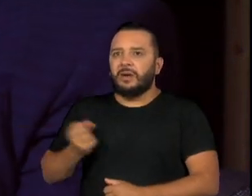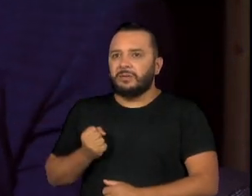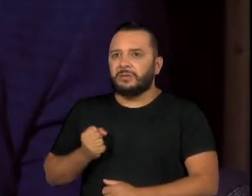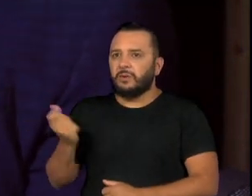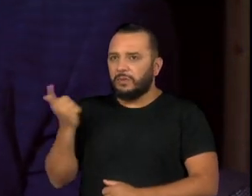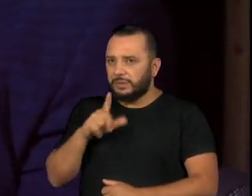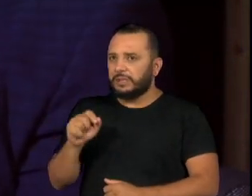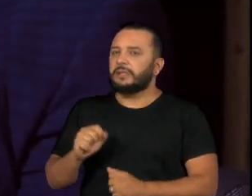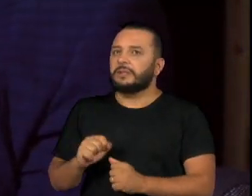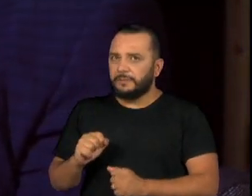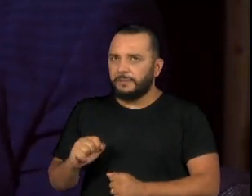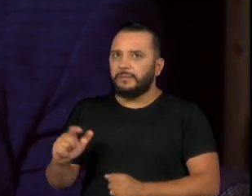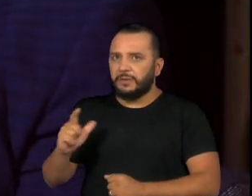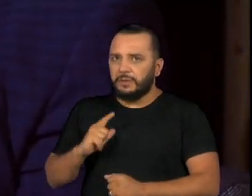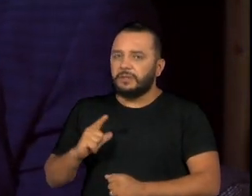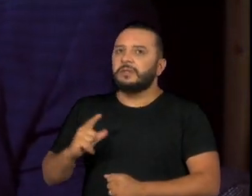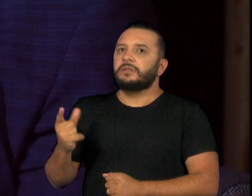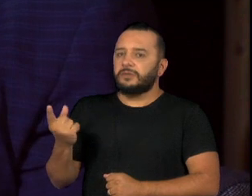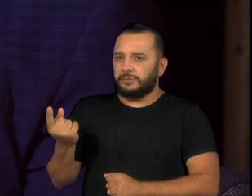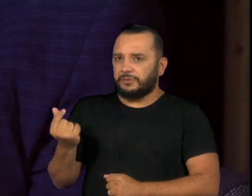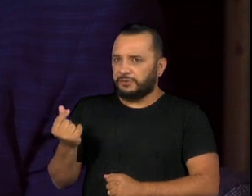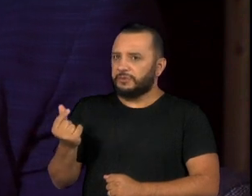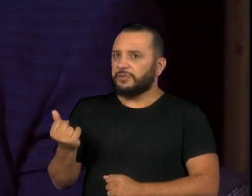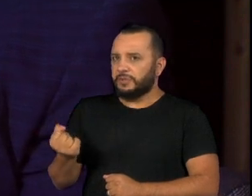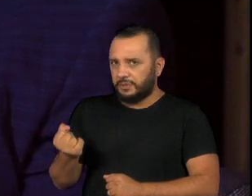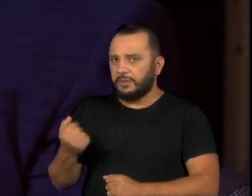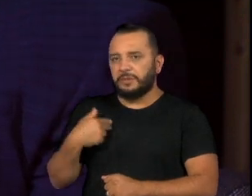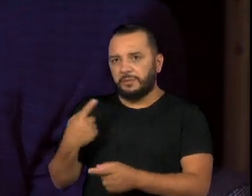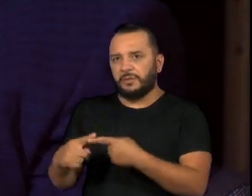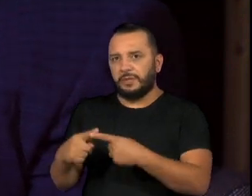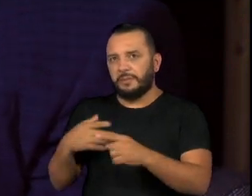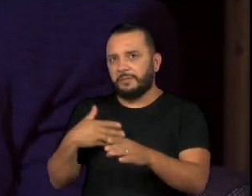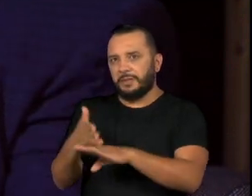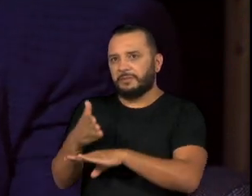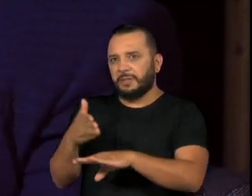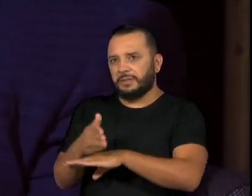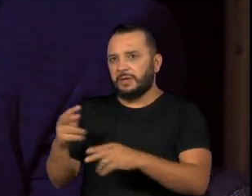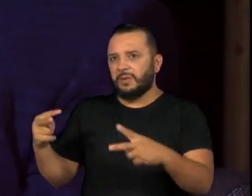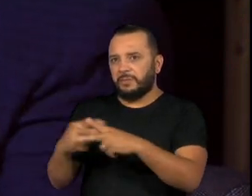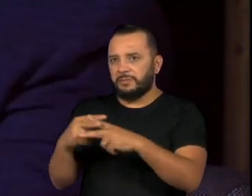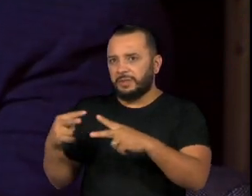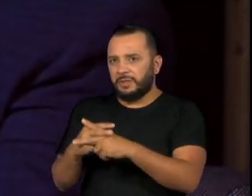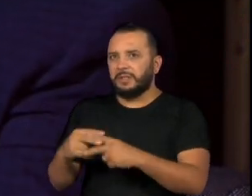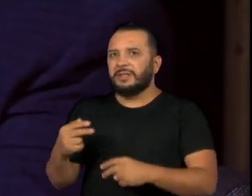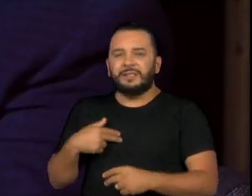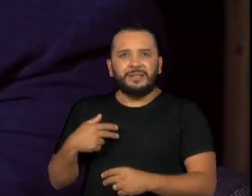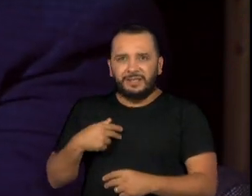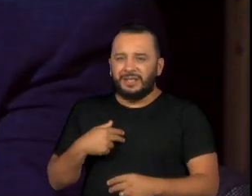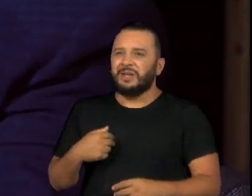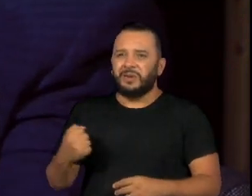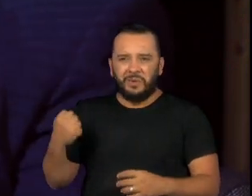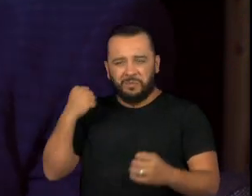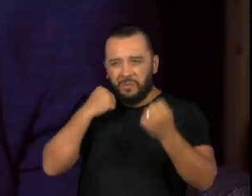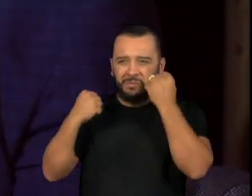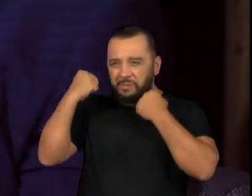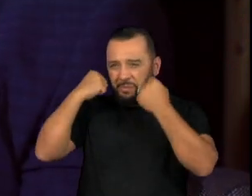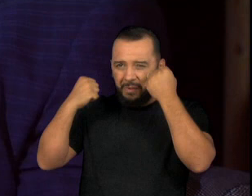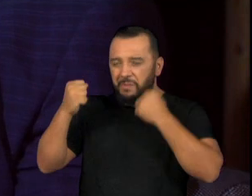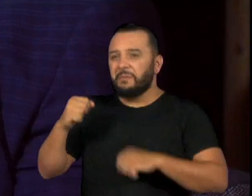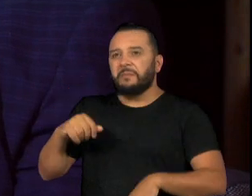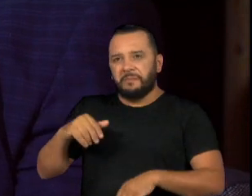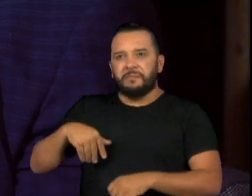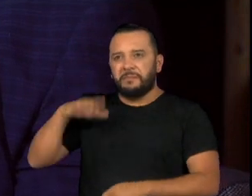ali uma grana da parte do da como participação em cada luta e ele que eu vivia apanhava muito mais